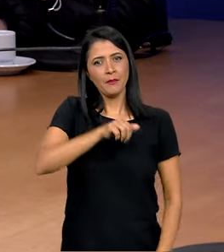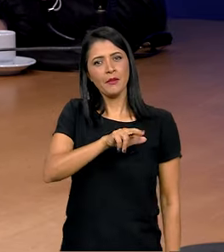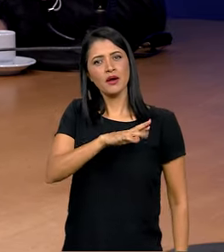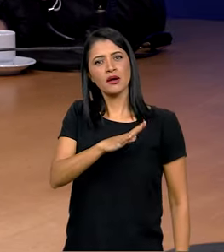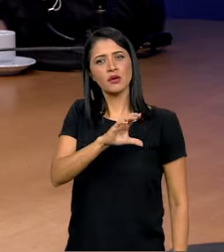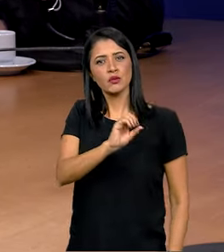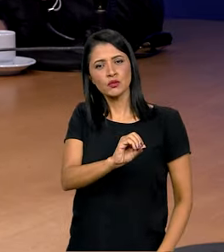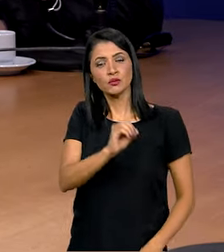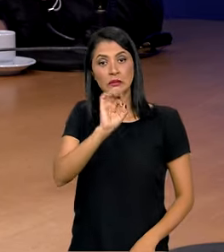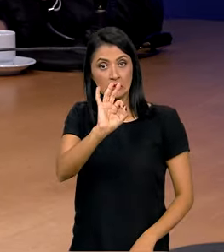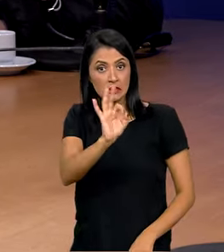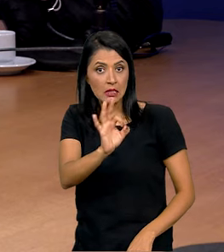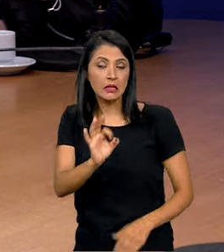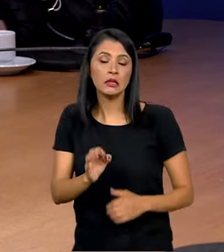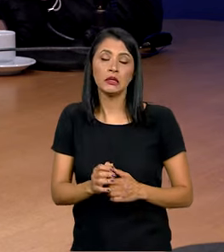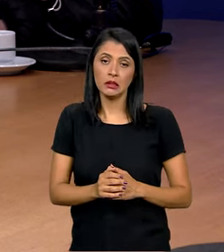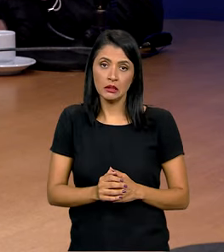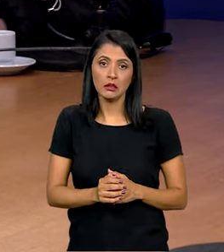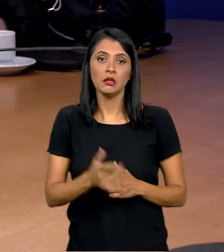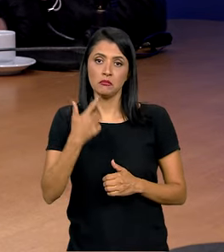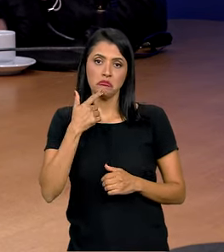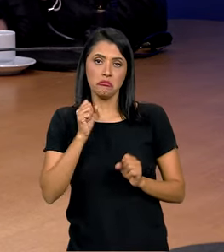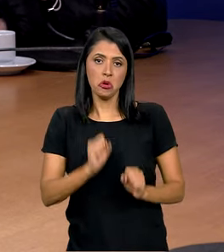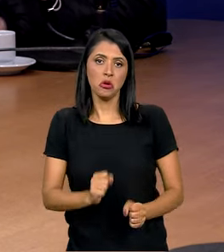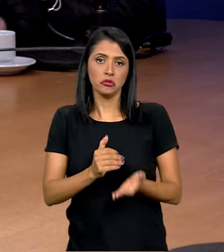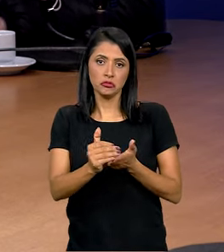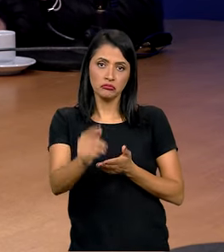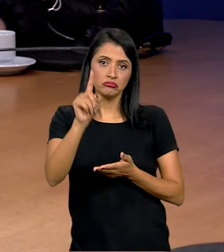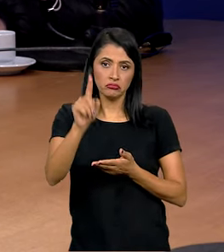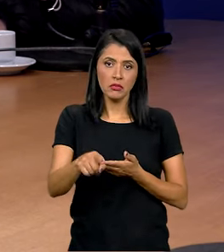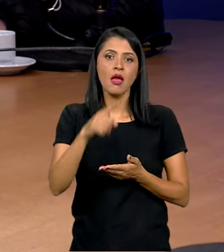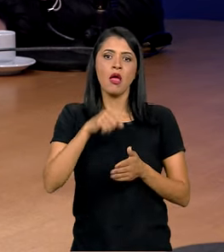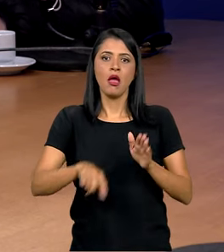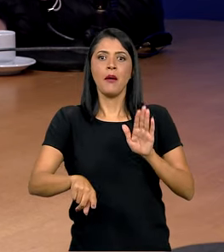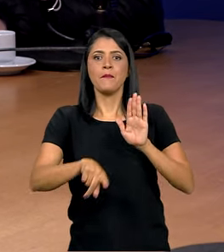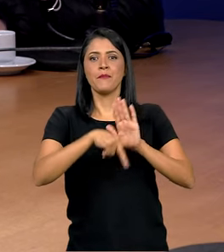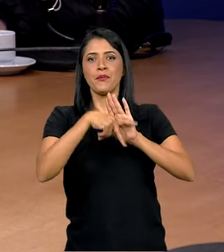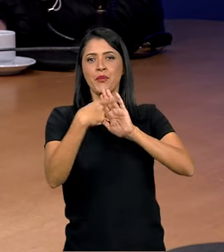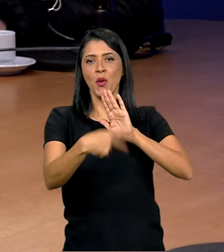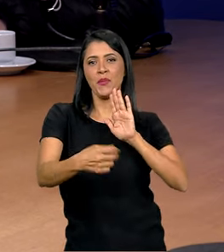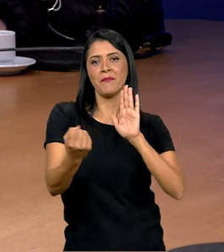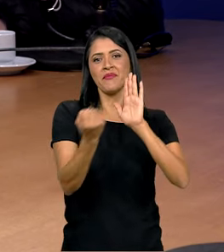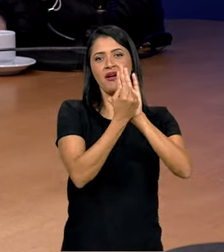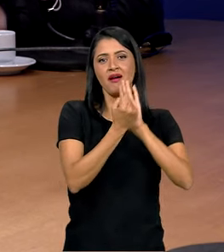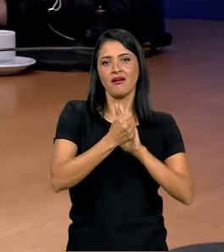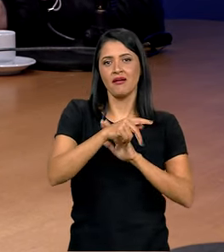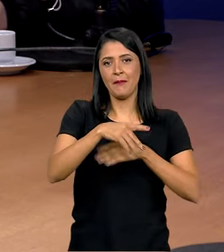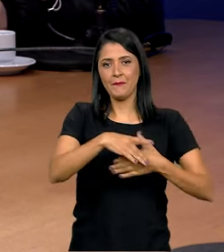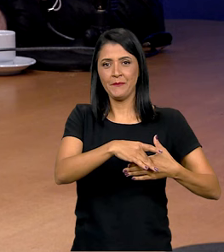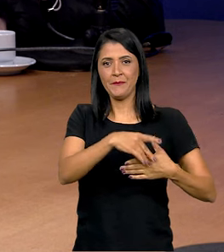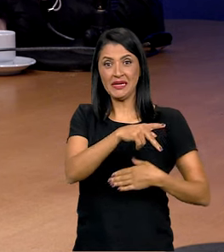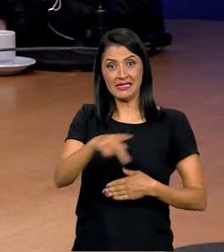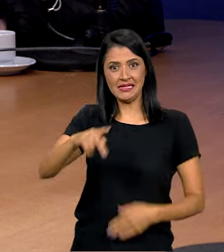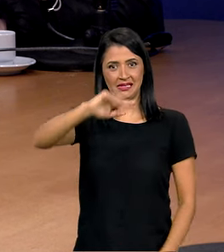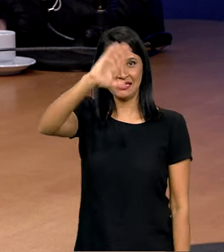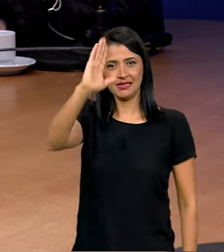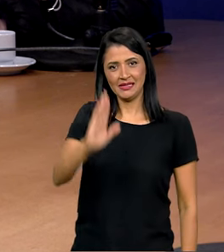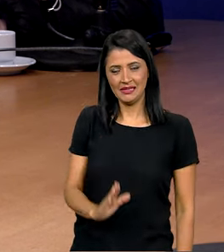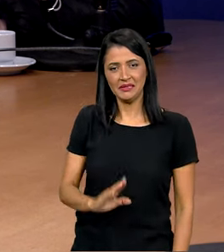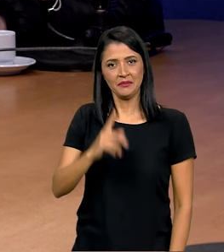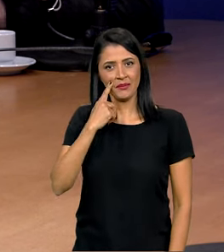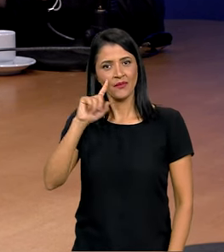Marcos Com certeza eu acho que esse certamente será um legado da presidência brasileira acho que é realmente algo